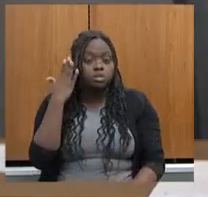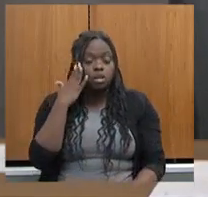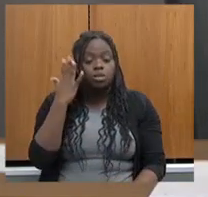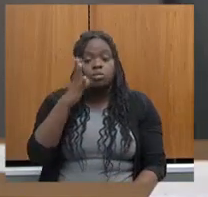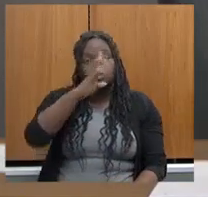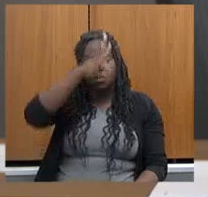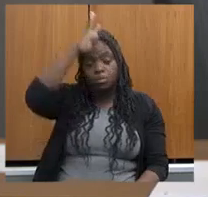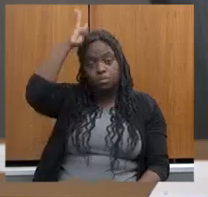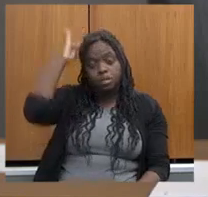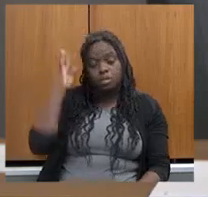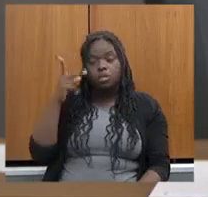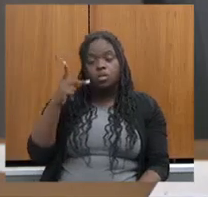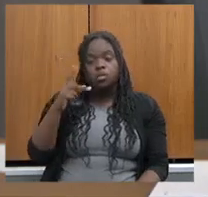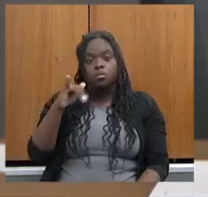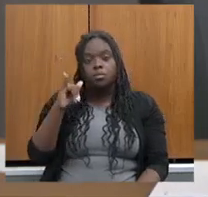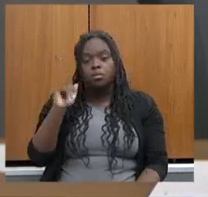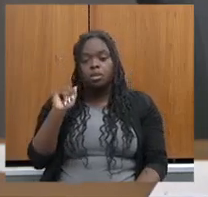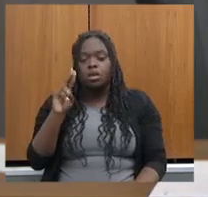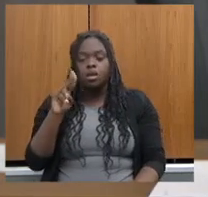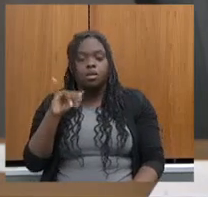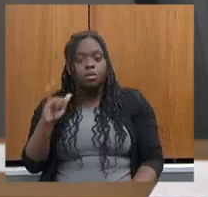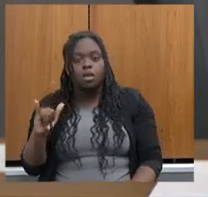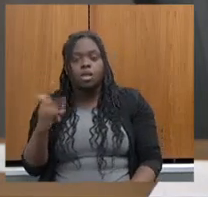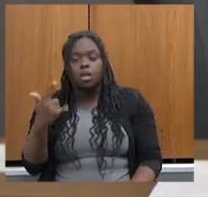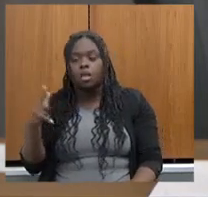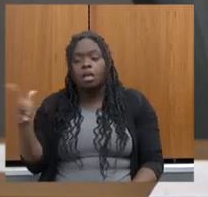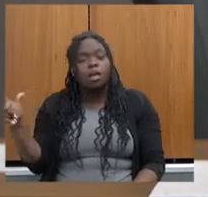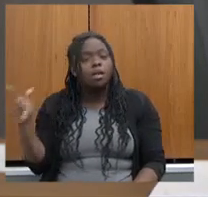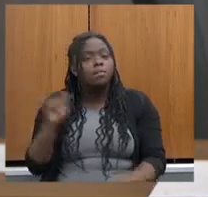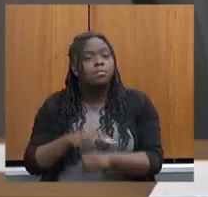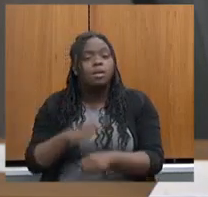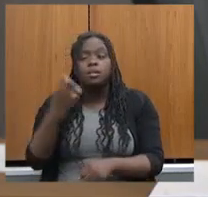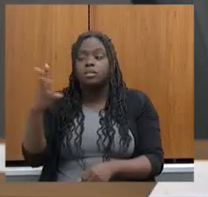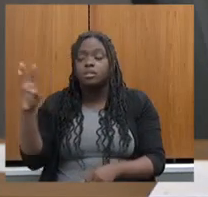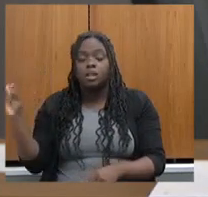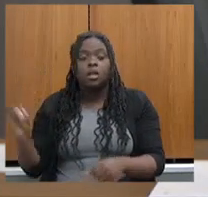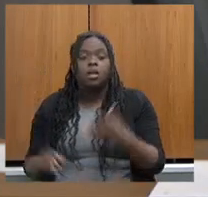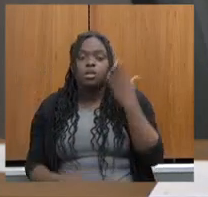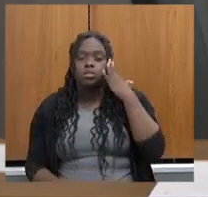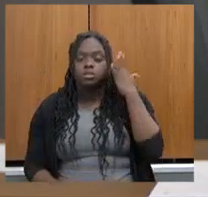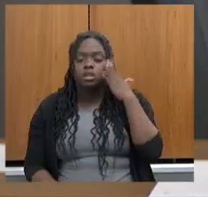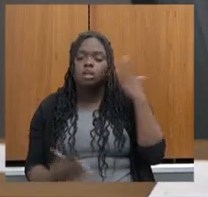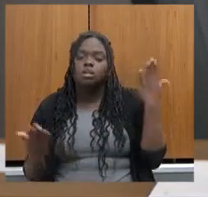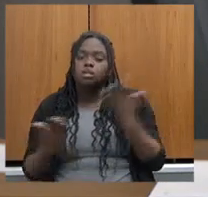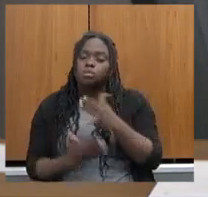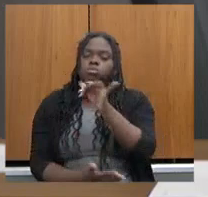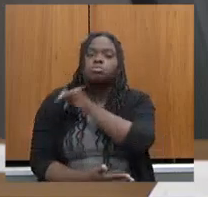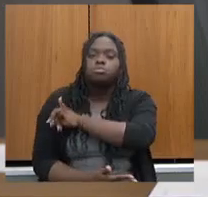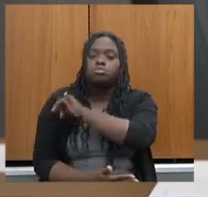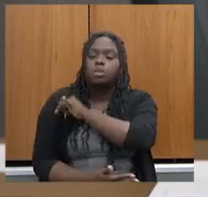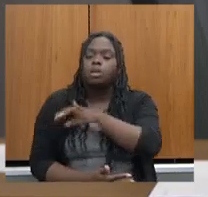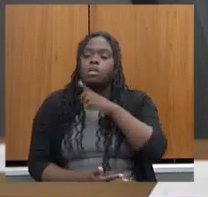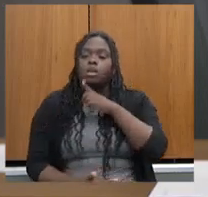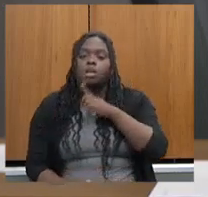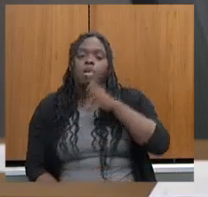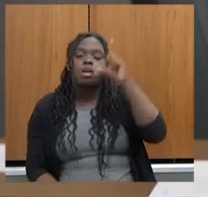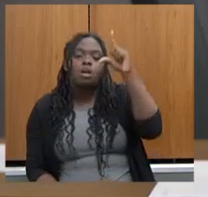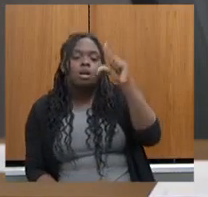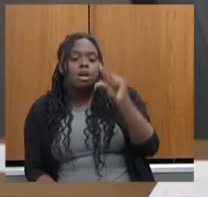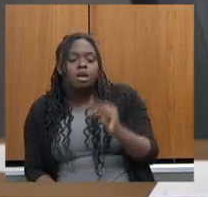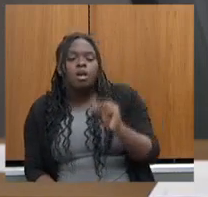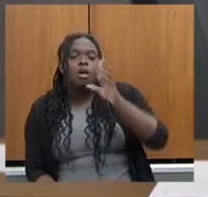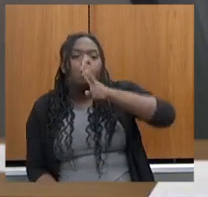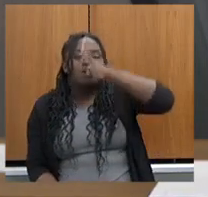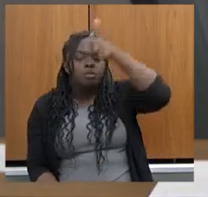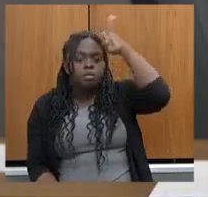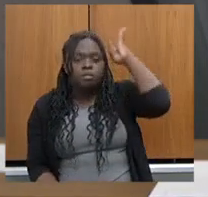Corpo de Bombeiros do Piauí não chega a 300 eu sei que no Rio de Janeiro houve a diminuição do efetivo do corpo